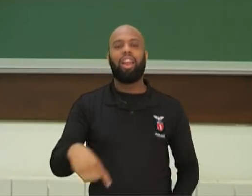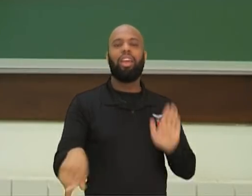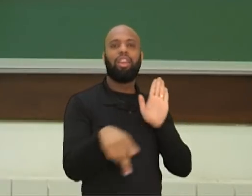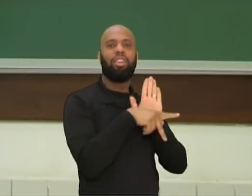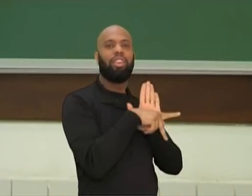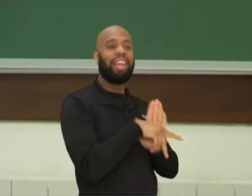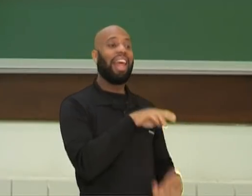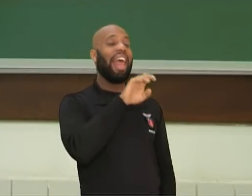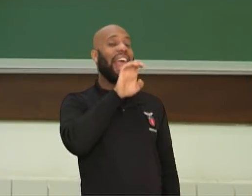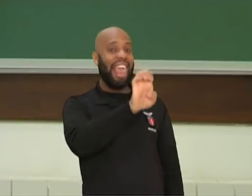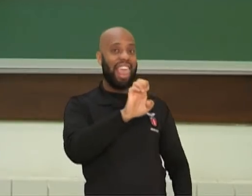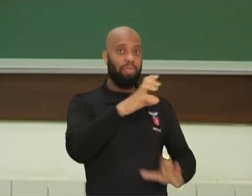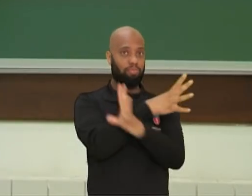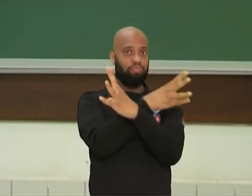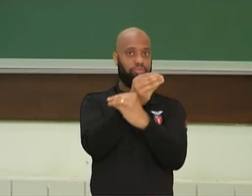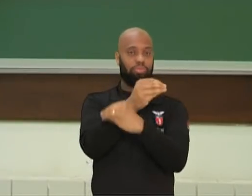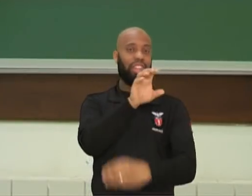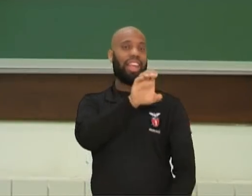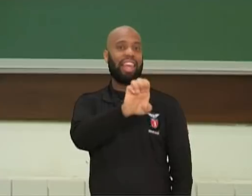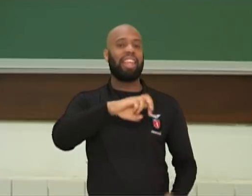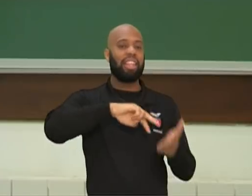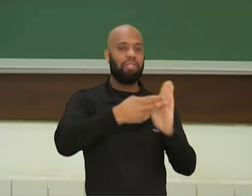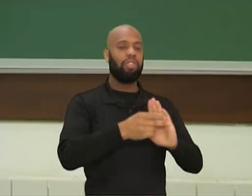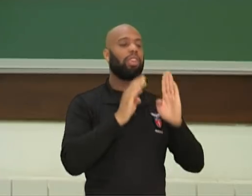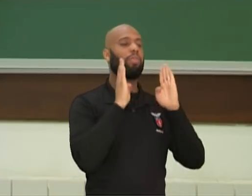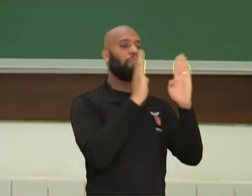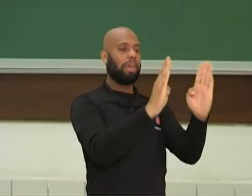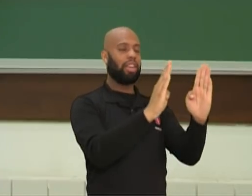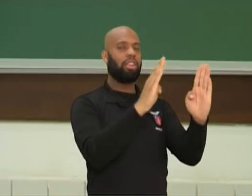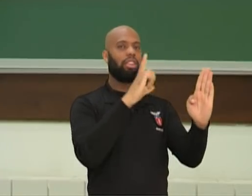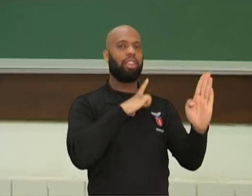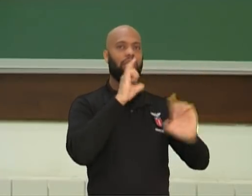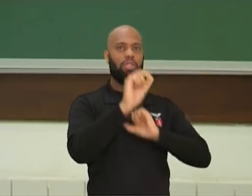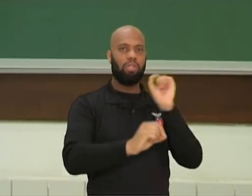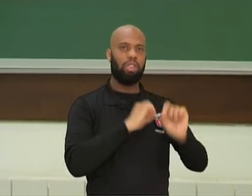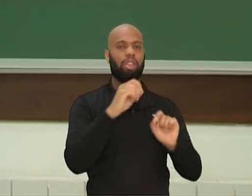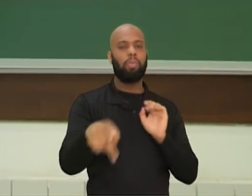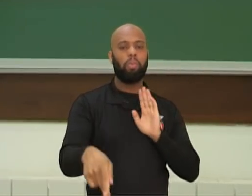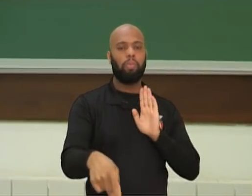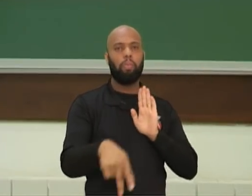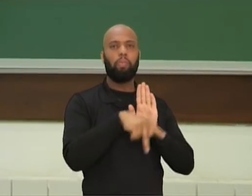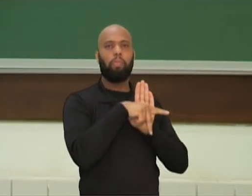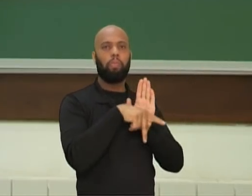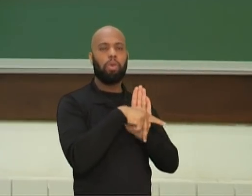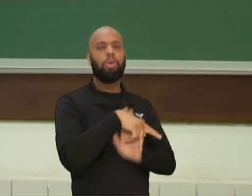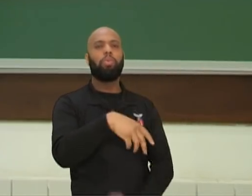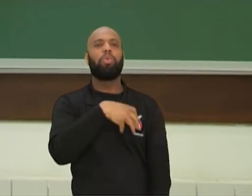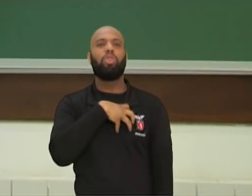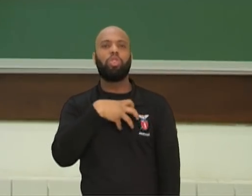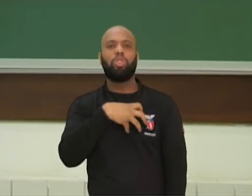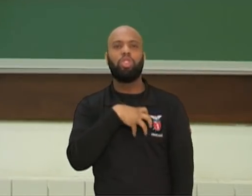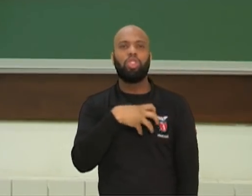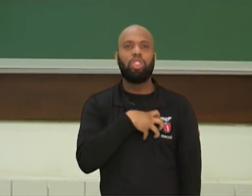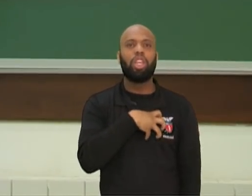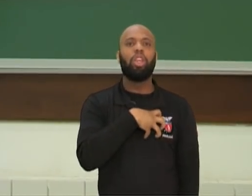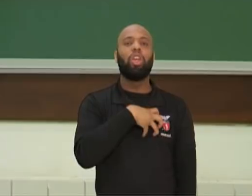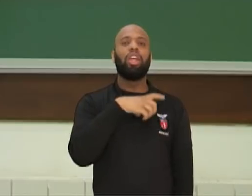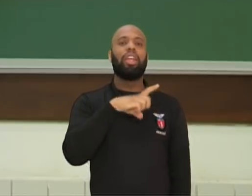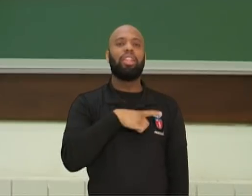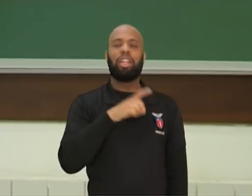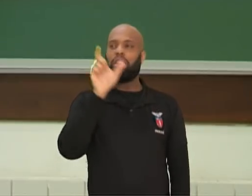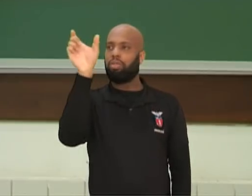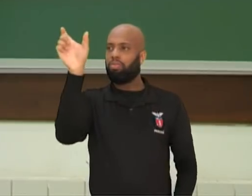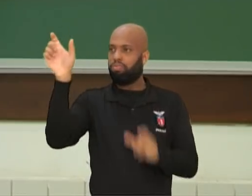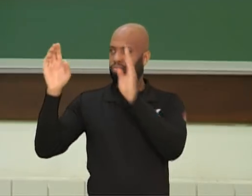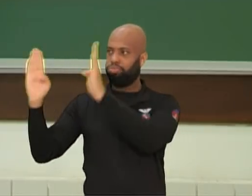conjunção E, que se refere a um período por coordenação, período por coordenação composto.